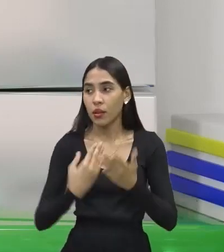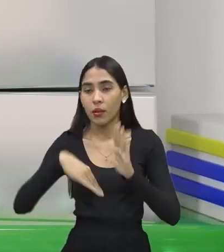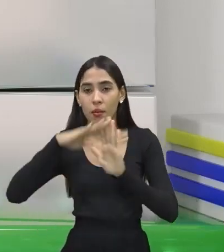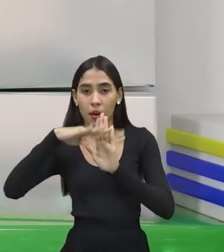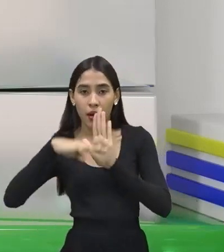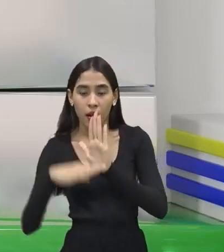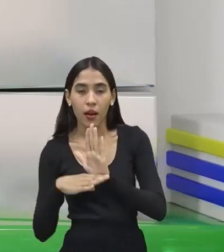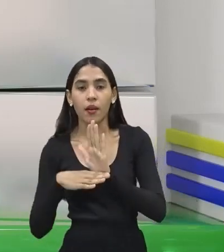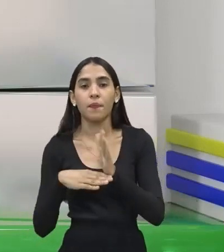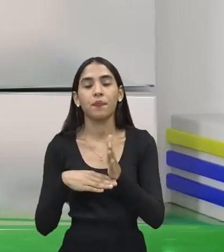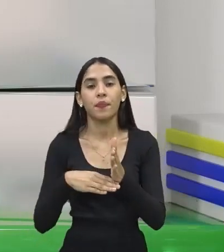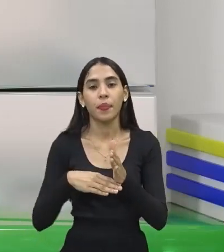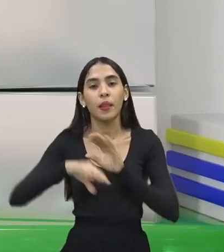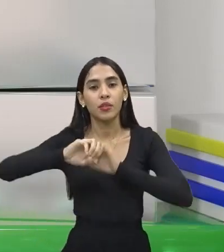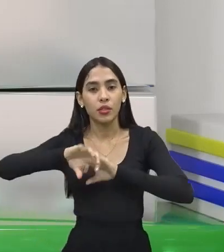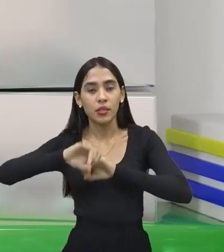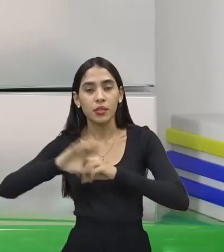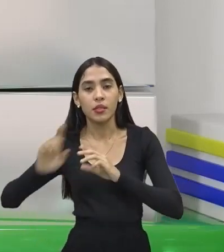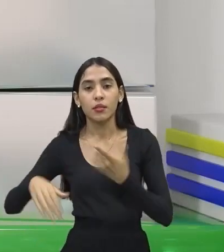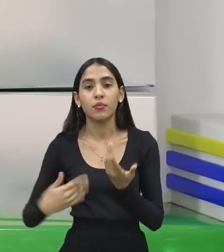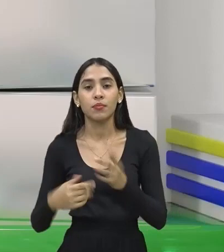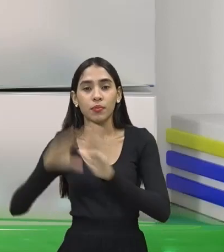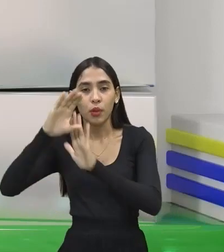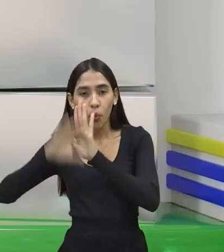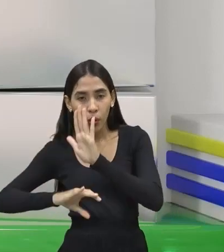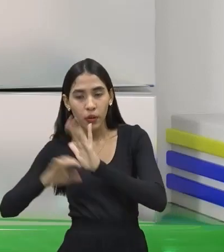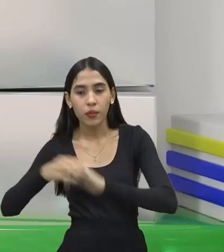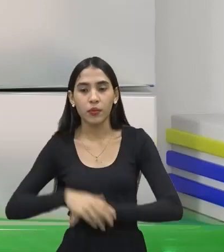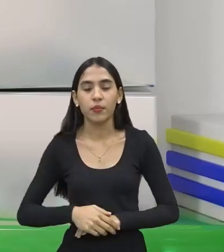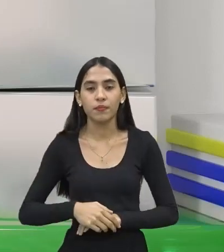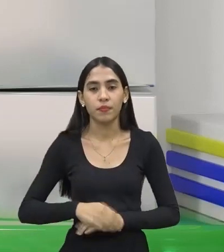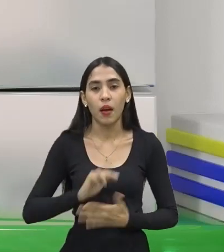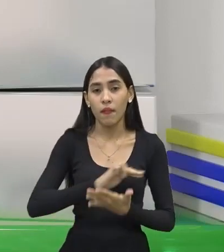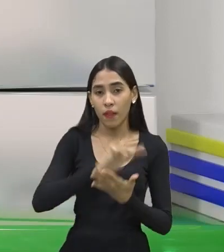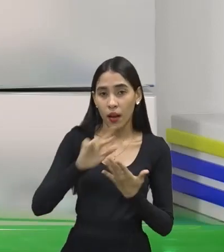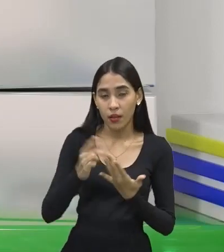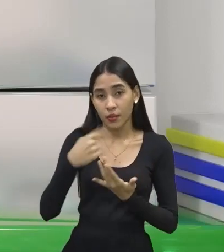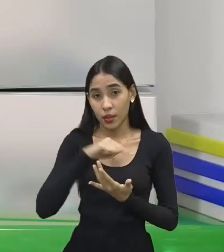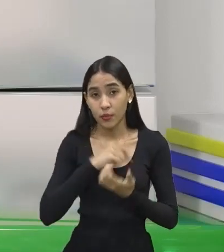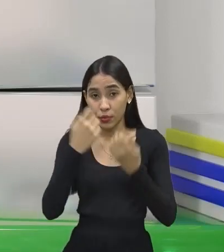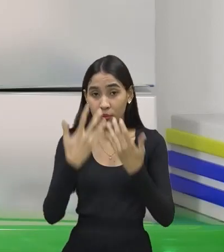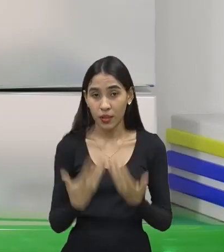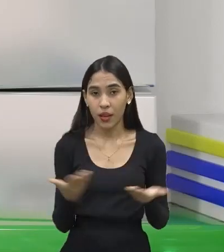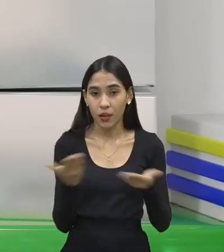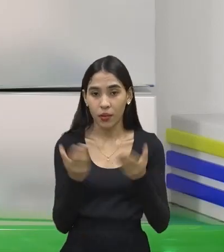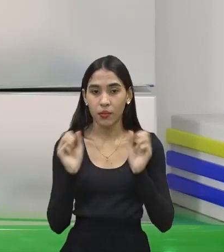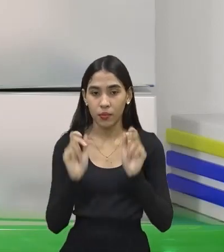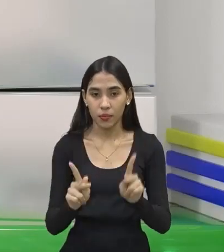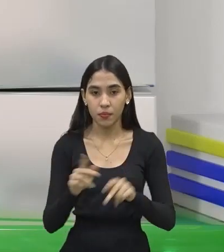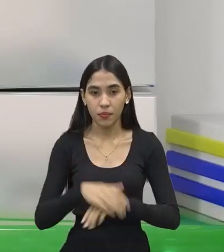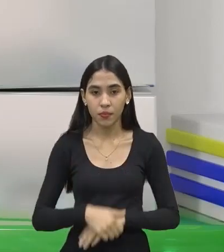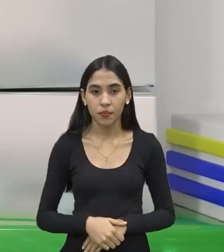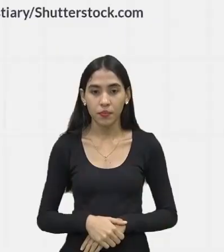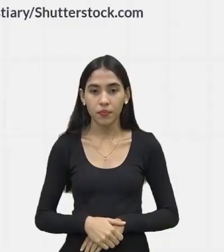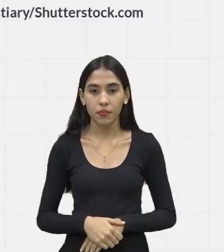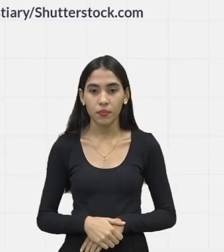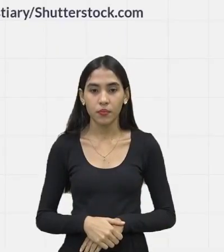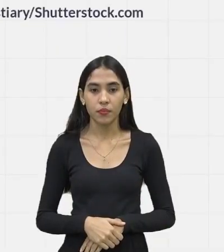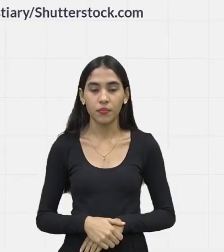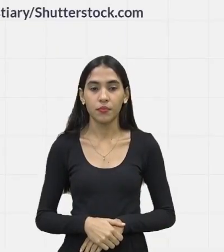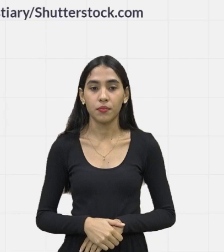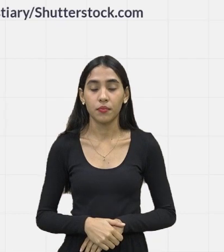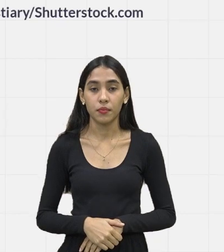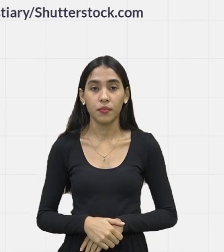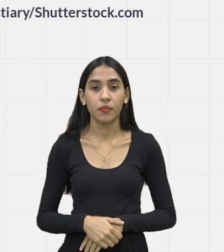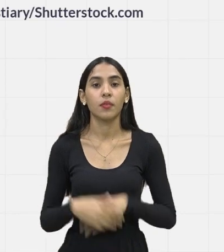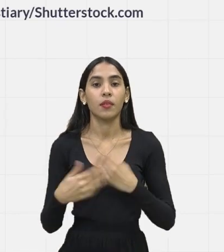de aula, cronograma de sequência de componentes. Então, a gente vai falar um pouquinho sobre isso agora, tá bom? E aí,